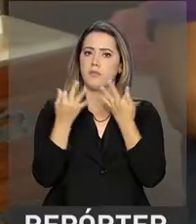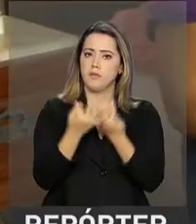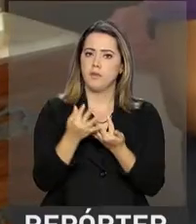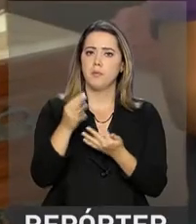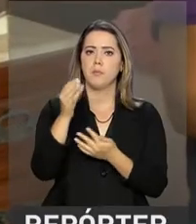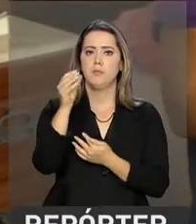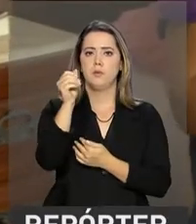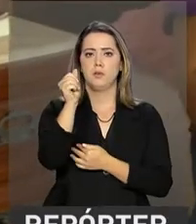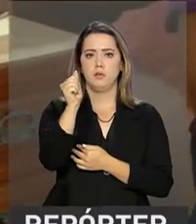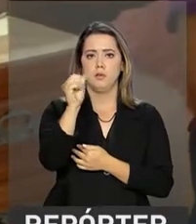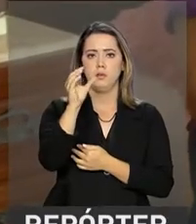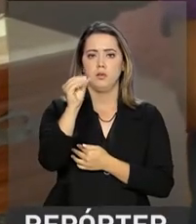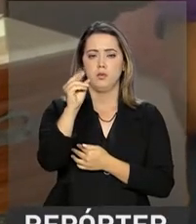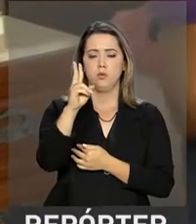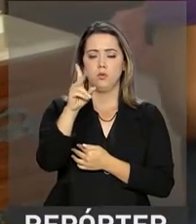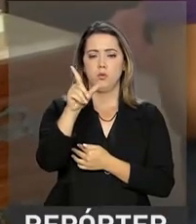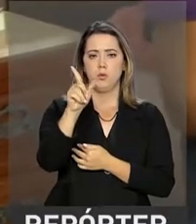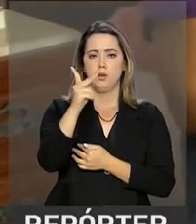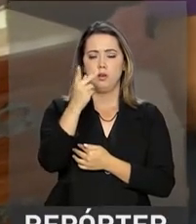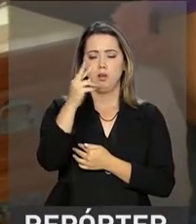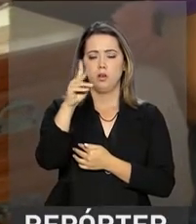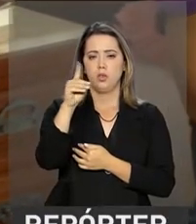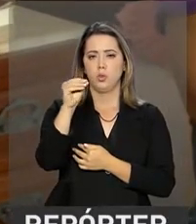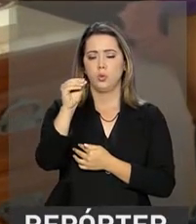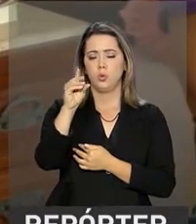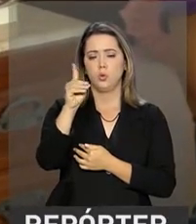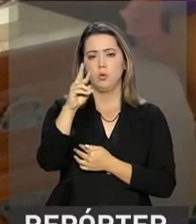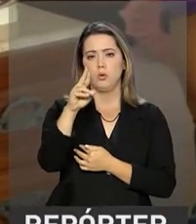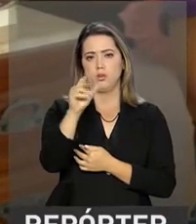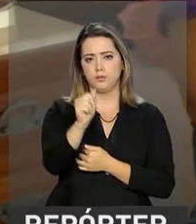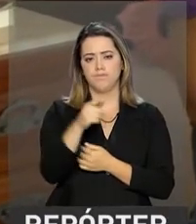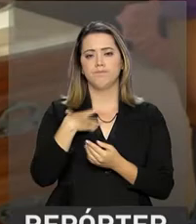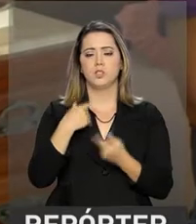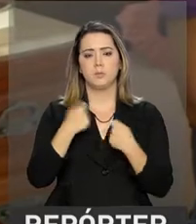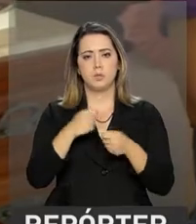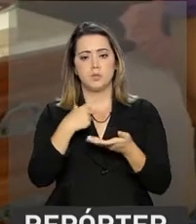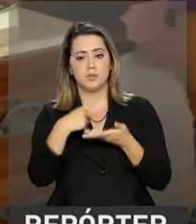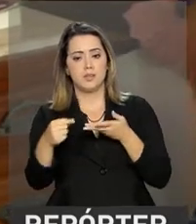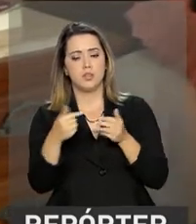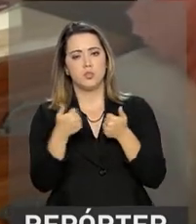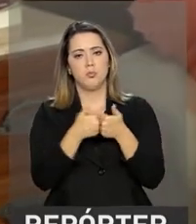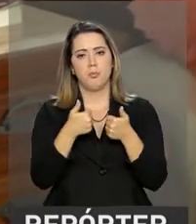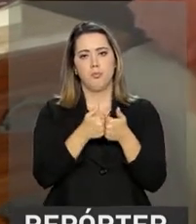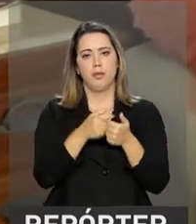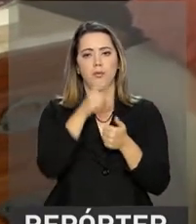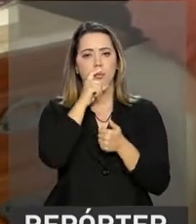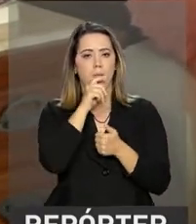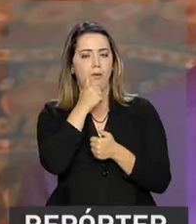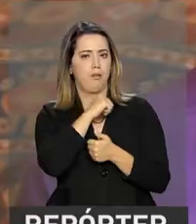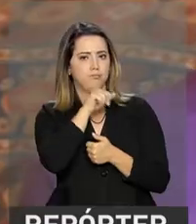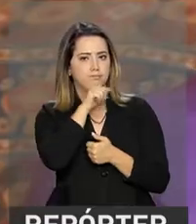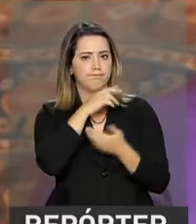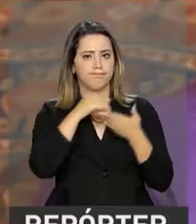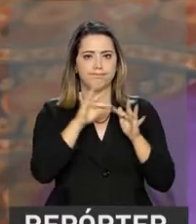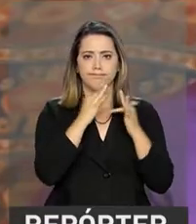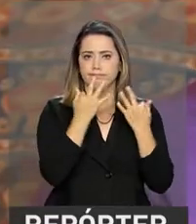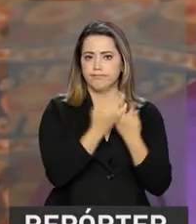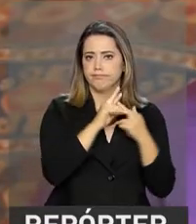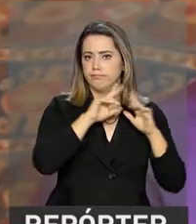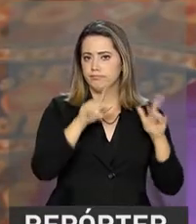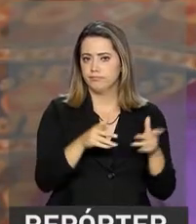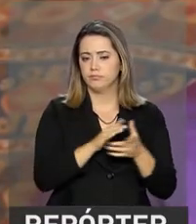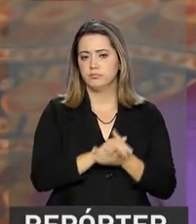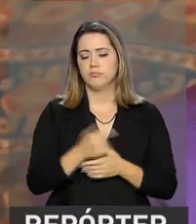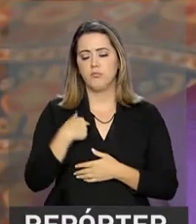Acolhedora, que busca lares temporários para crianças afastadas do convívio familiar por medidas de proteção. Eu caminhando na rua,